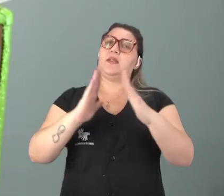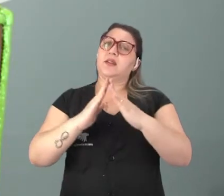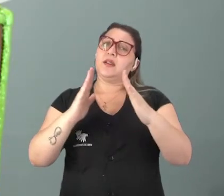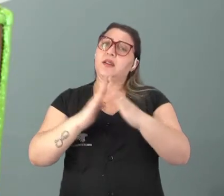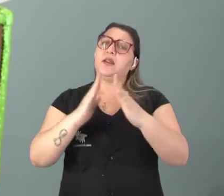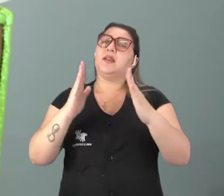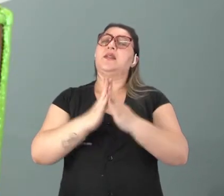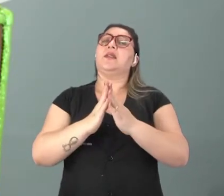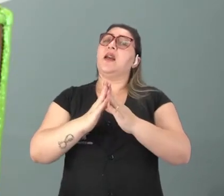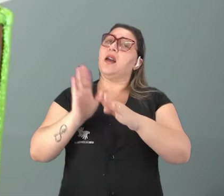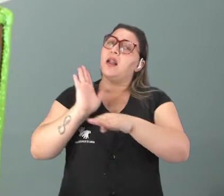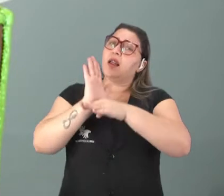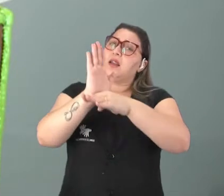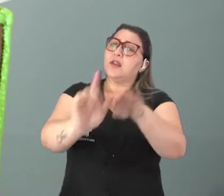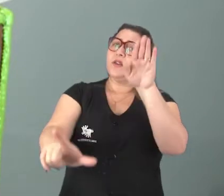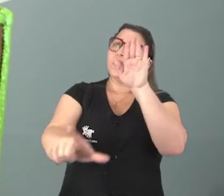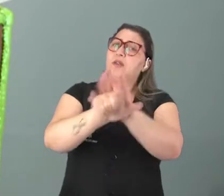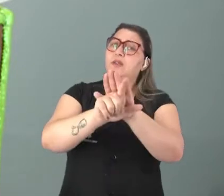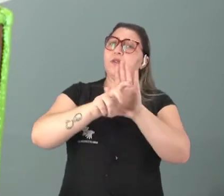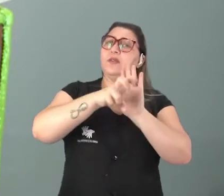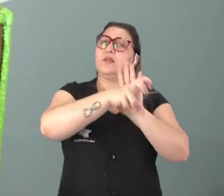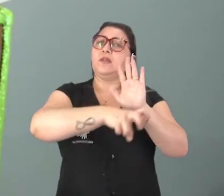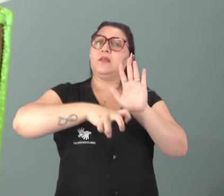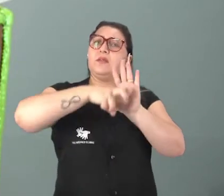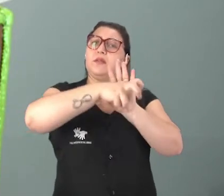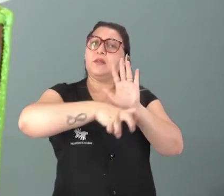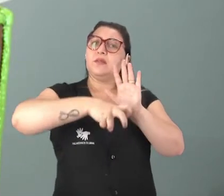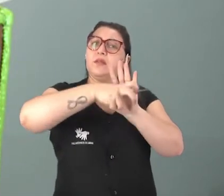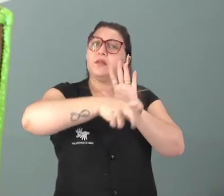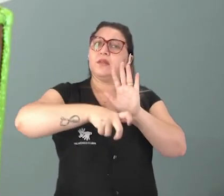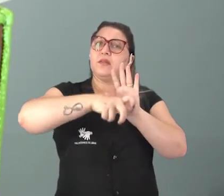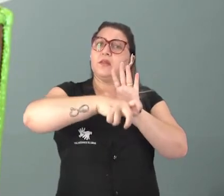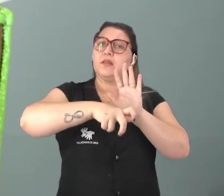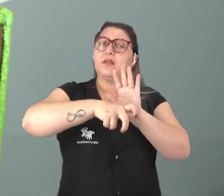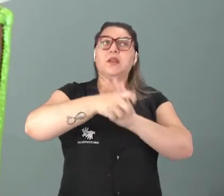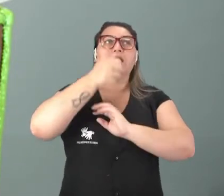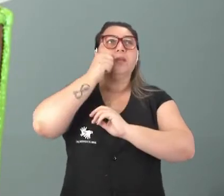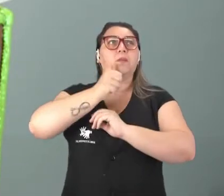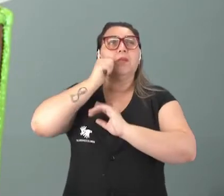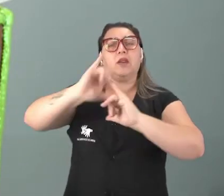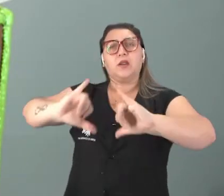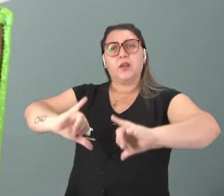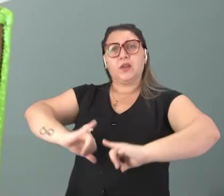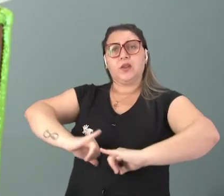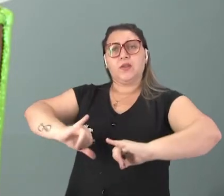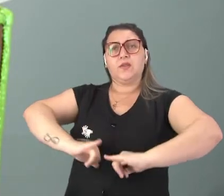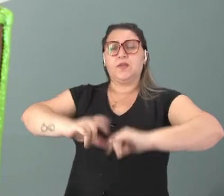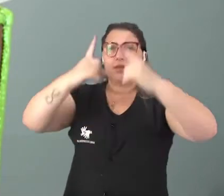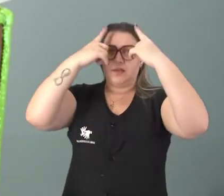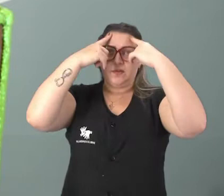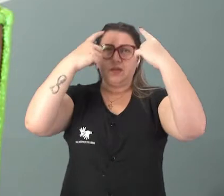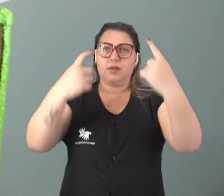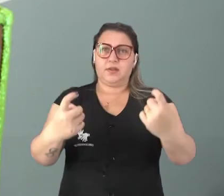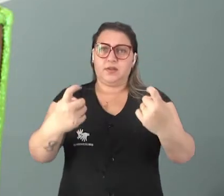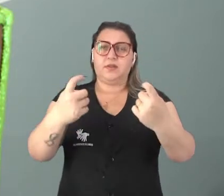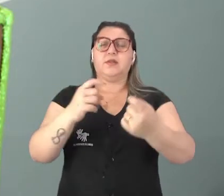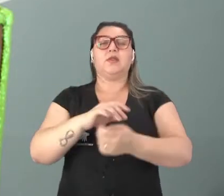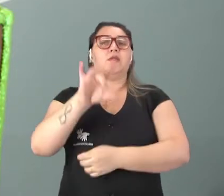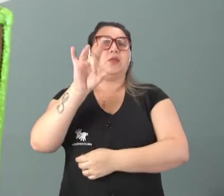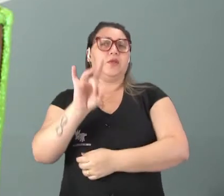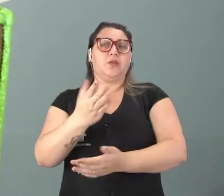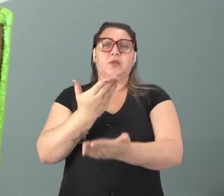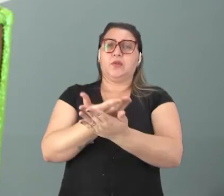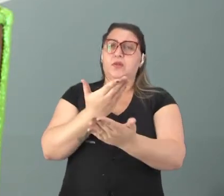ela ampara essa lei, né, ela ampara essa mulher que sofreu essa violência, né, é só